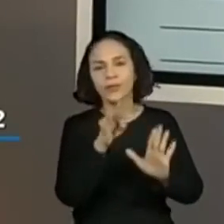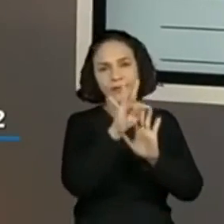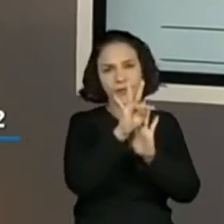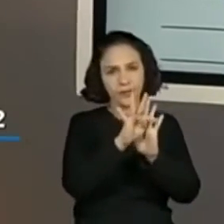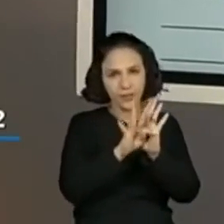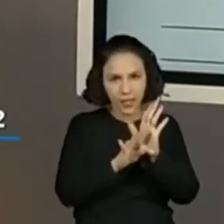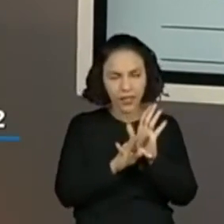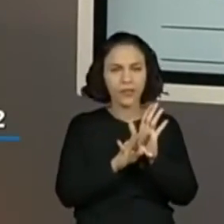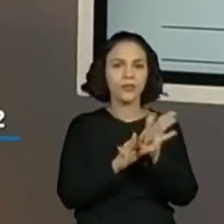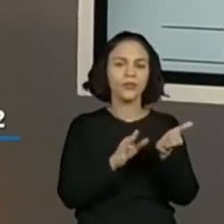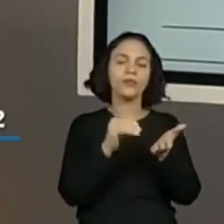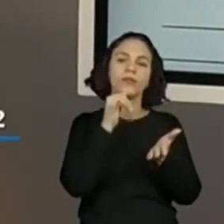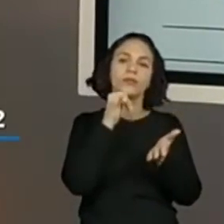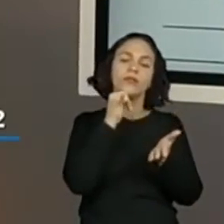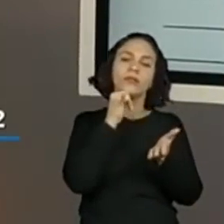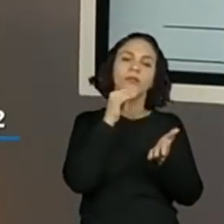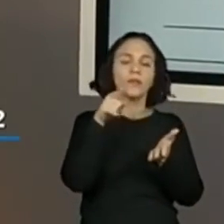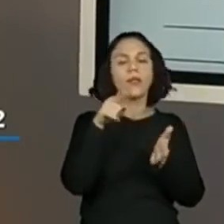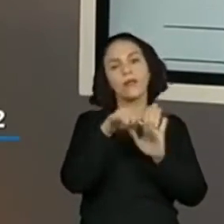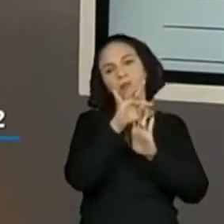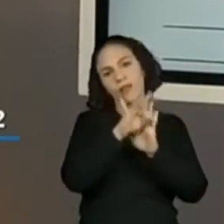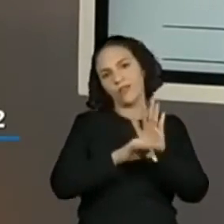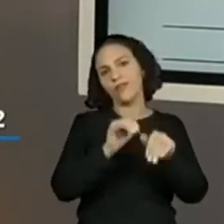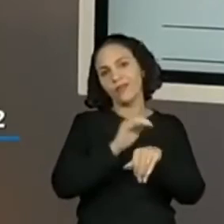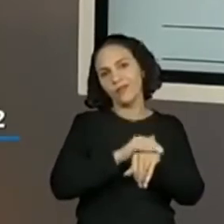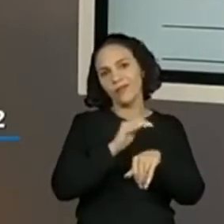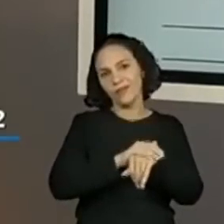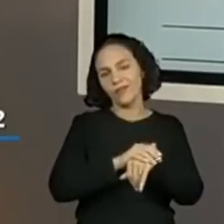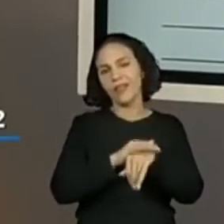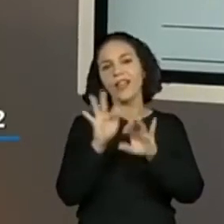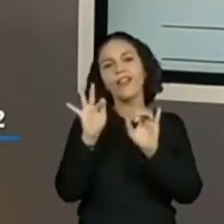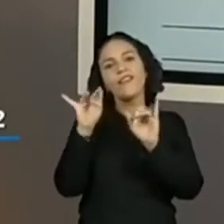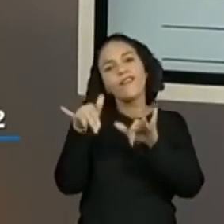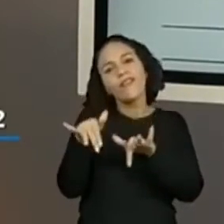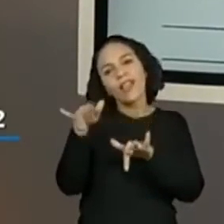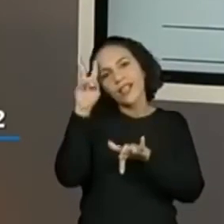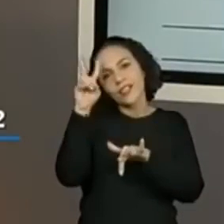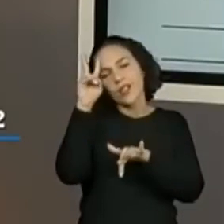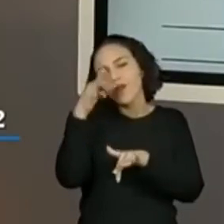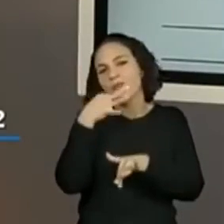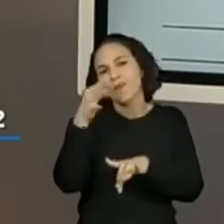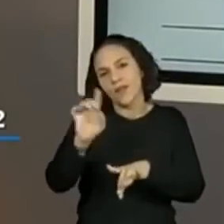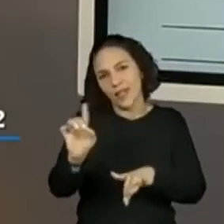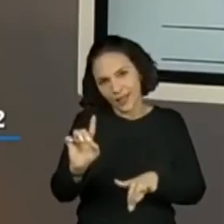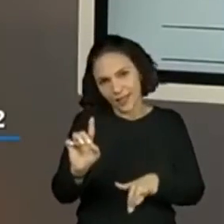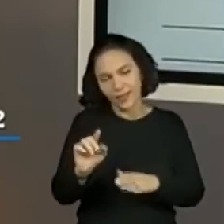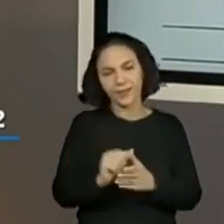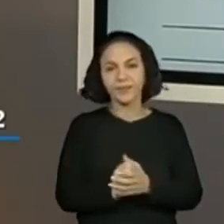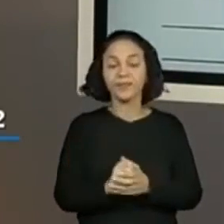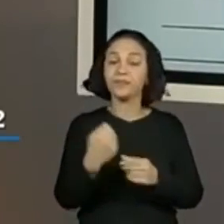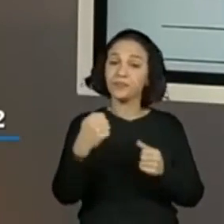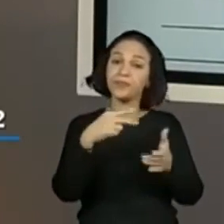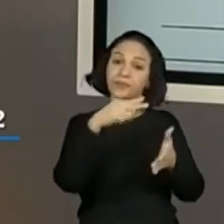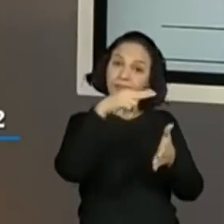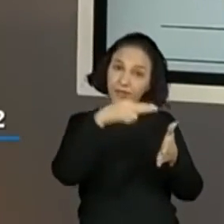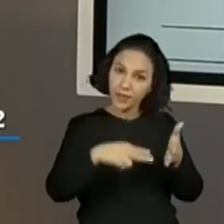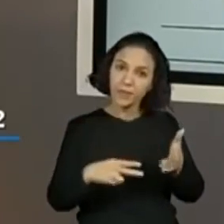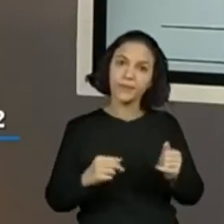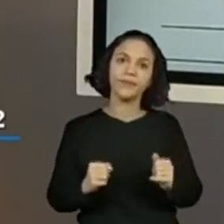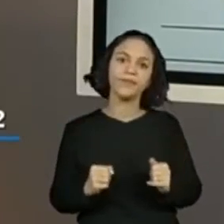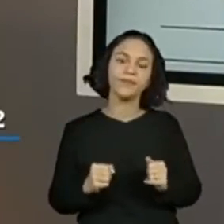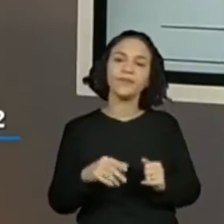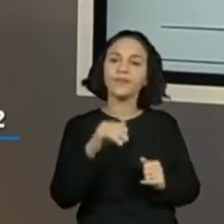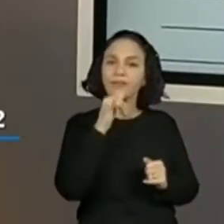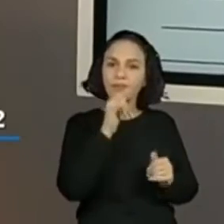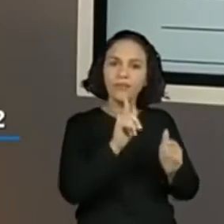texto, no caso aqui, a gente está fazendo um texto de autoria, o final de um conto desconhecido, eu leio para eu conhecer o